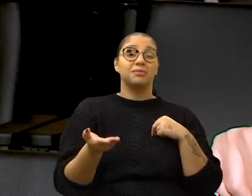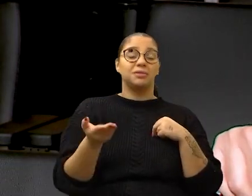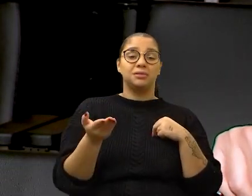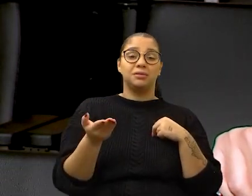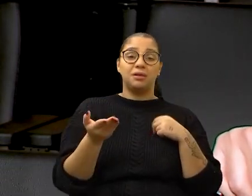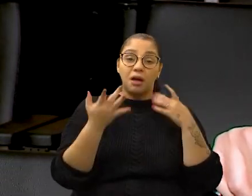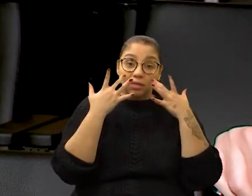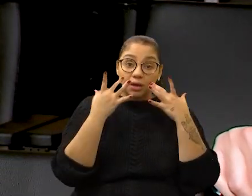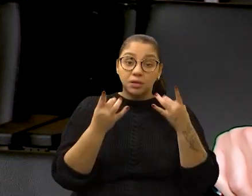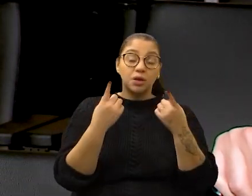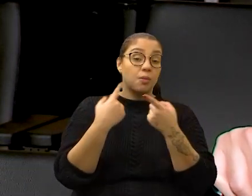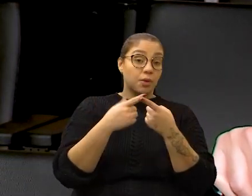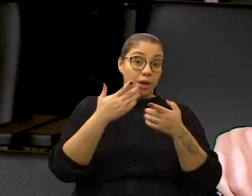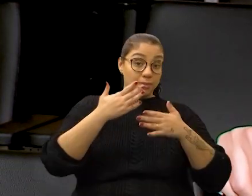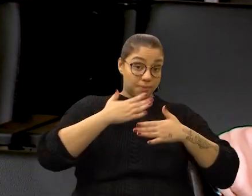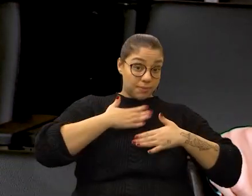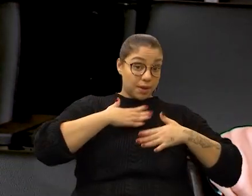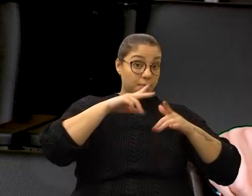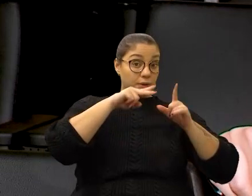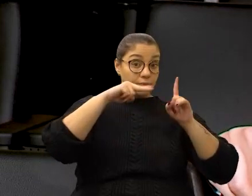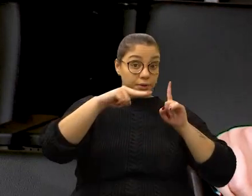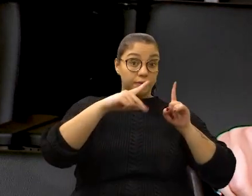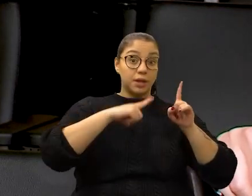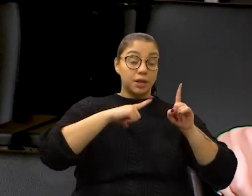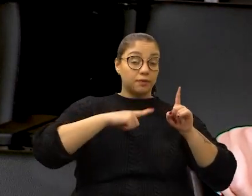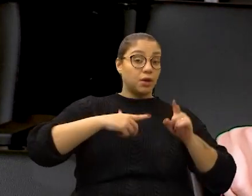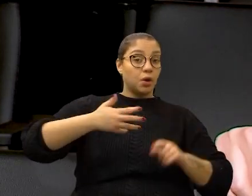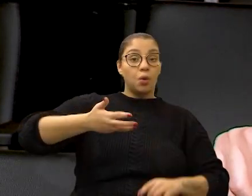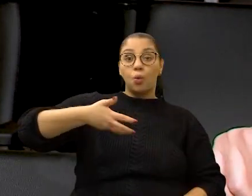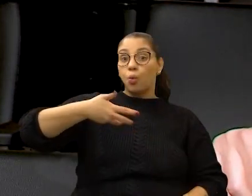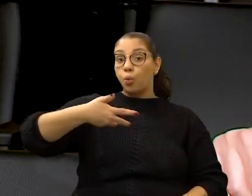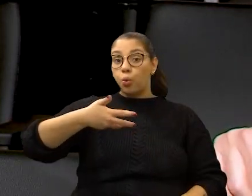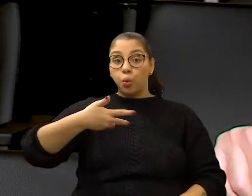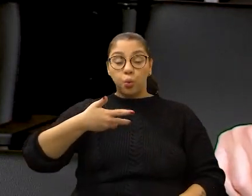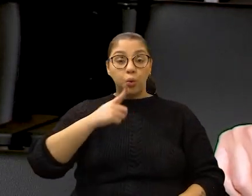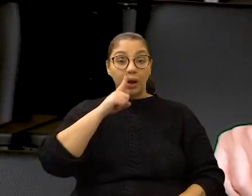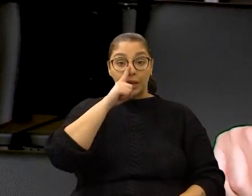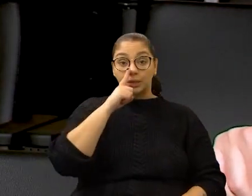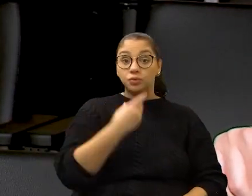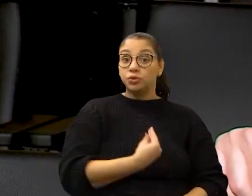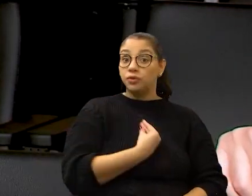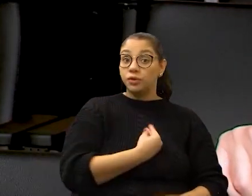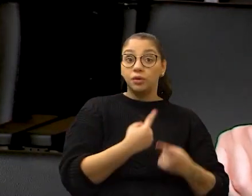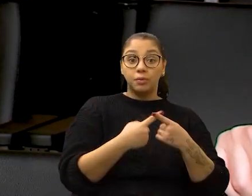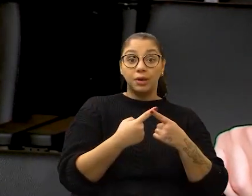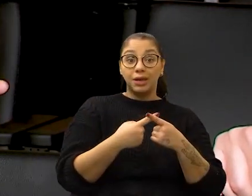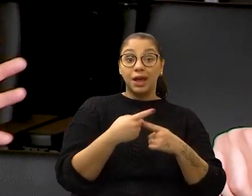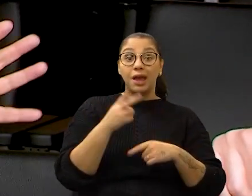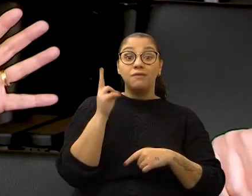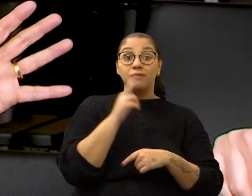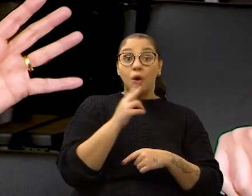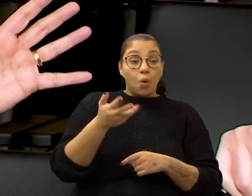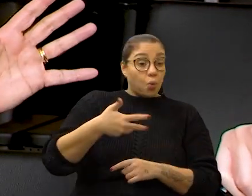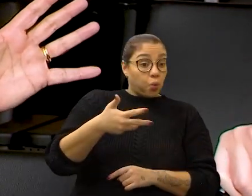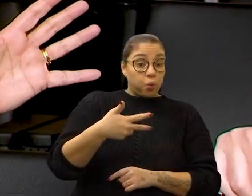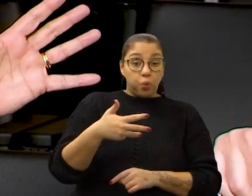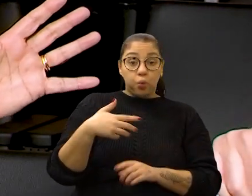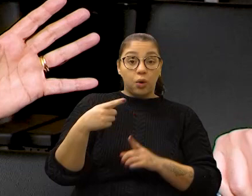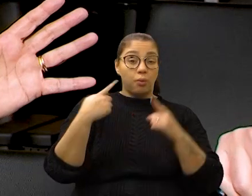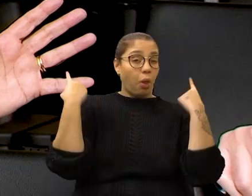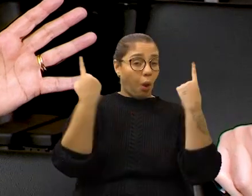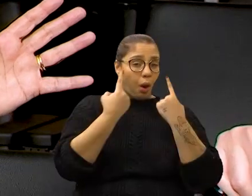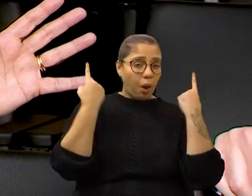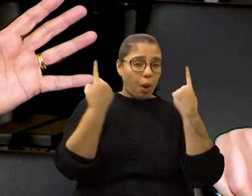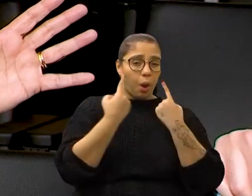meritória, porque eles, no meu ponto de vista, eles correm sim risco de vida. Primeiro porque você vê a velocidade que sai